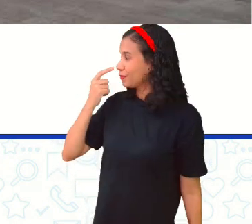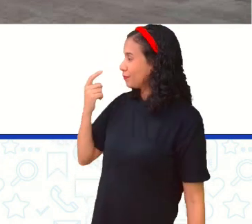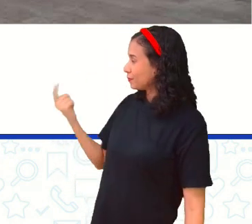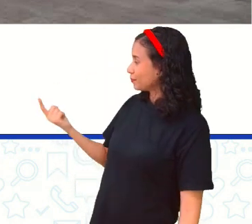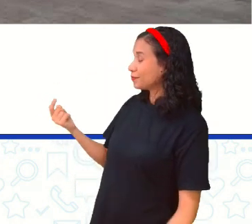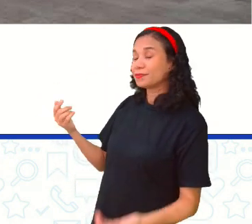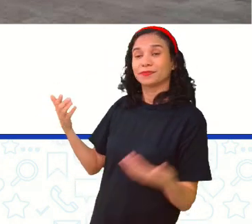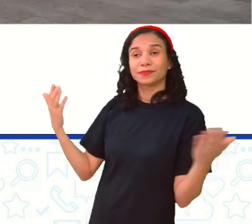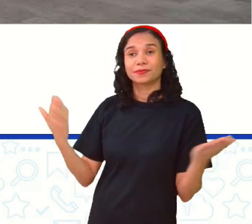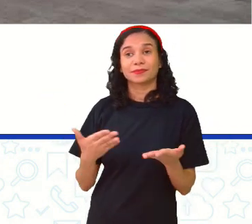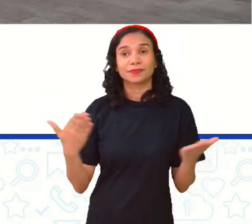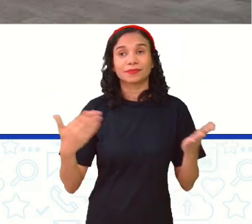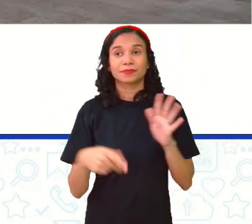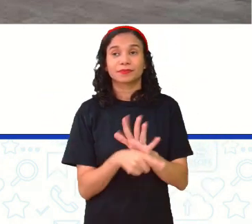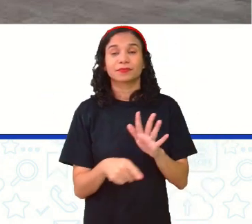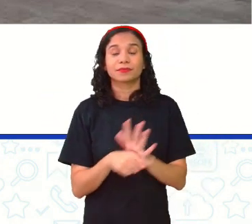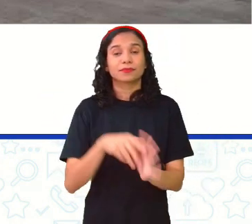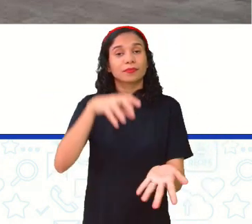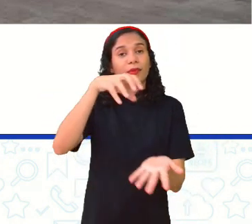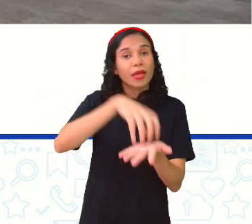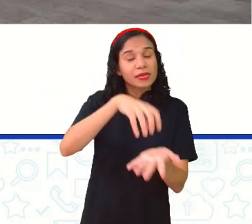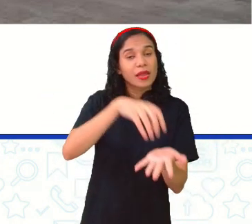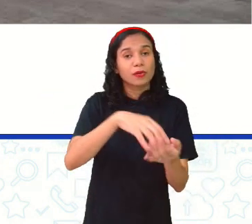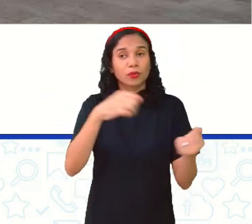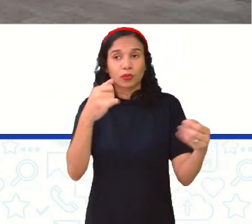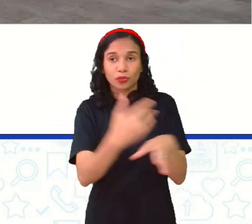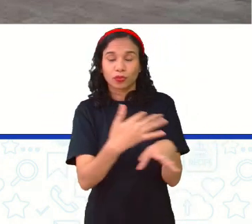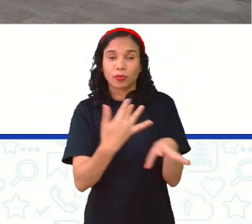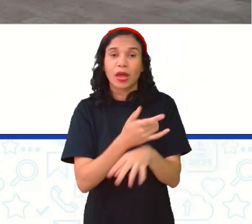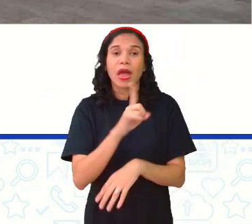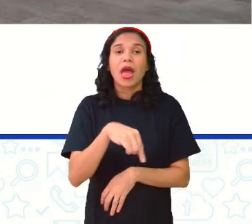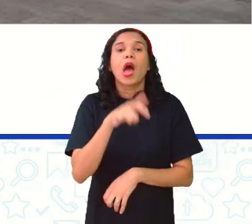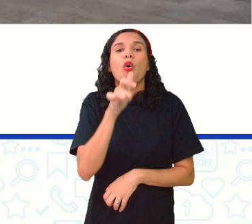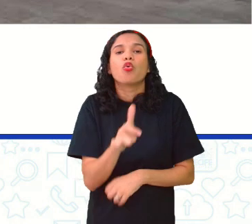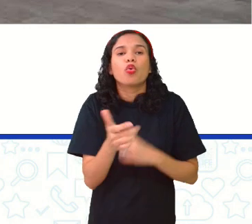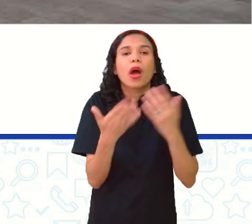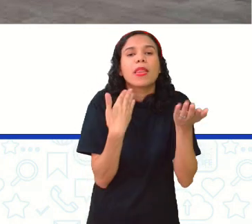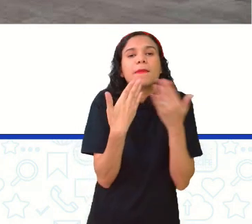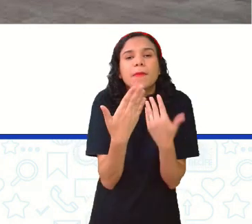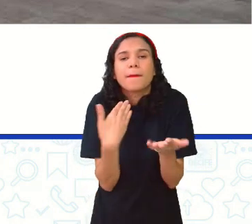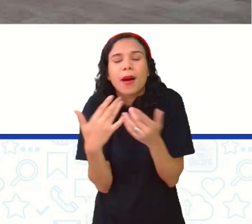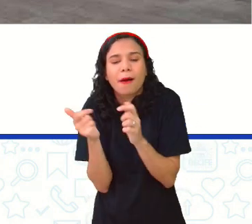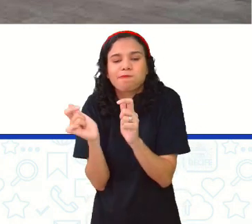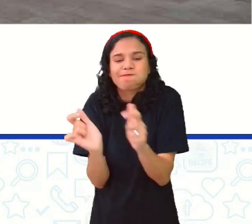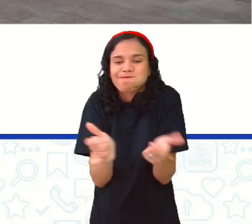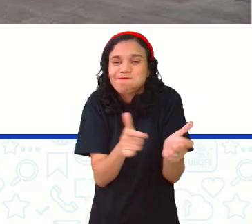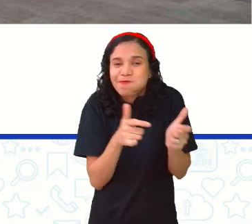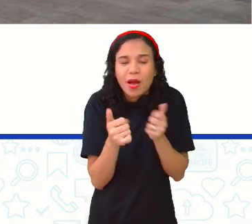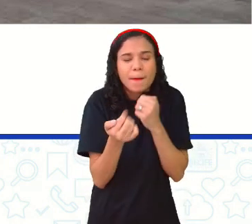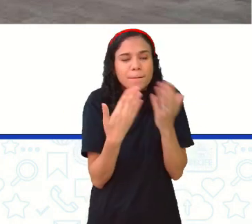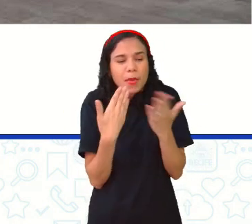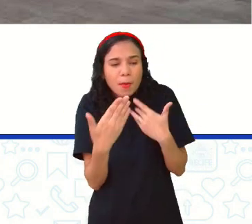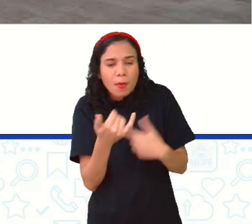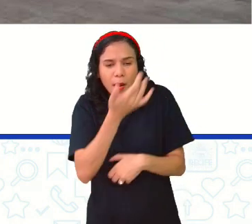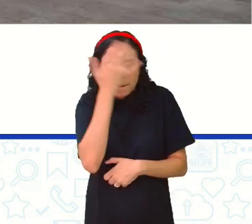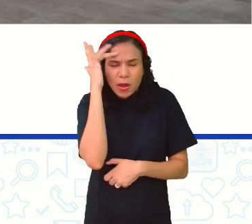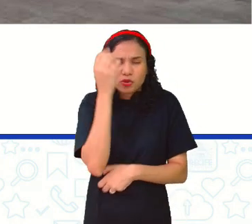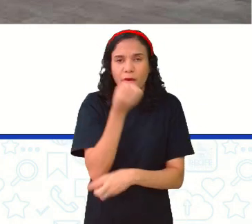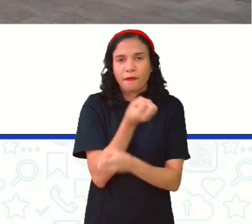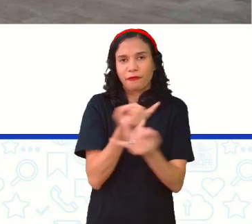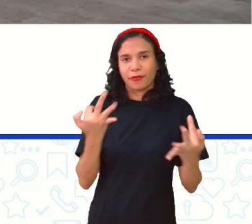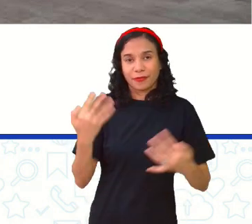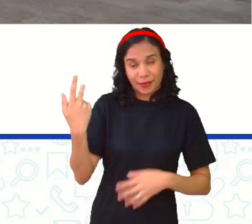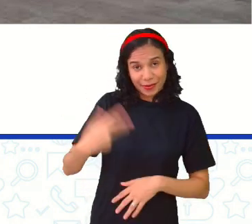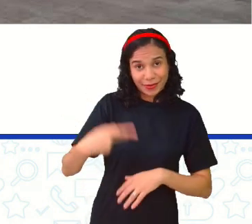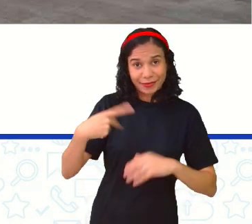centro urbano, ele passa a ser um local de convivência de diversas pessoas. Recife é